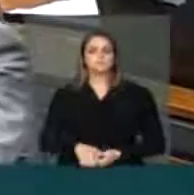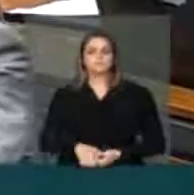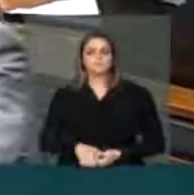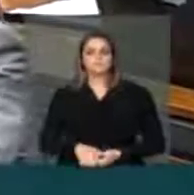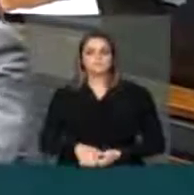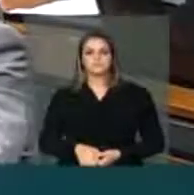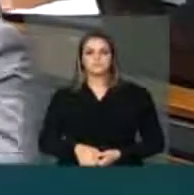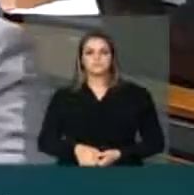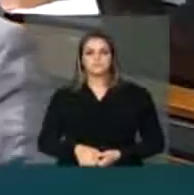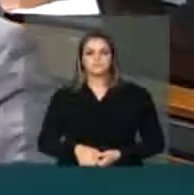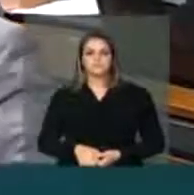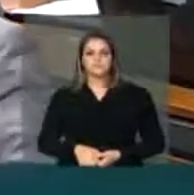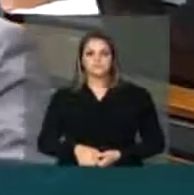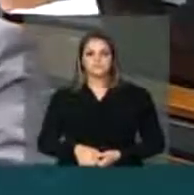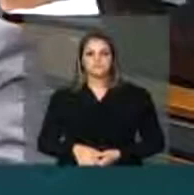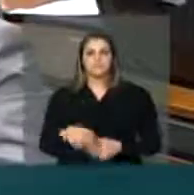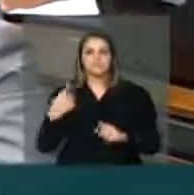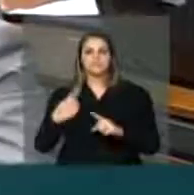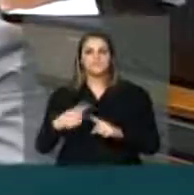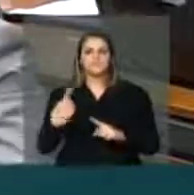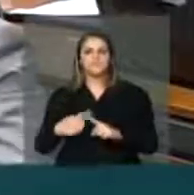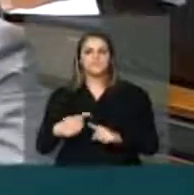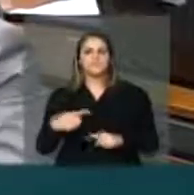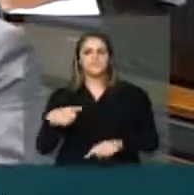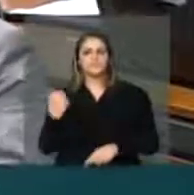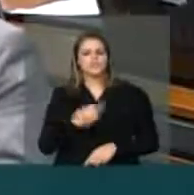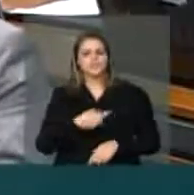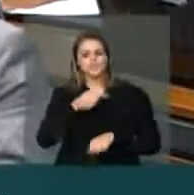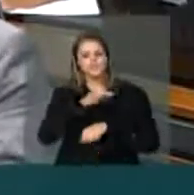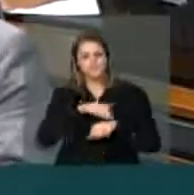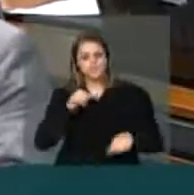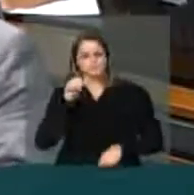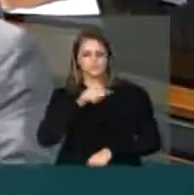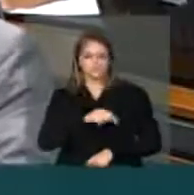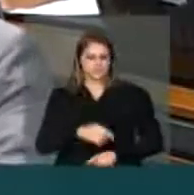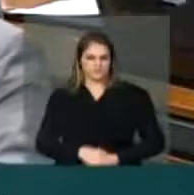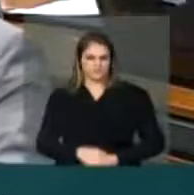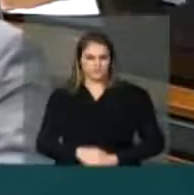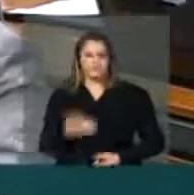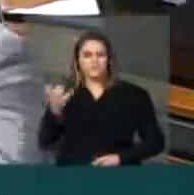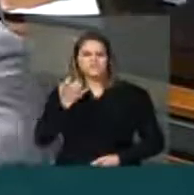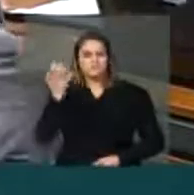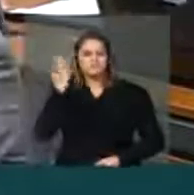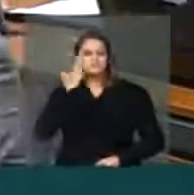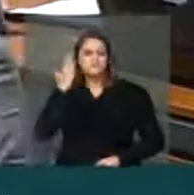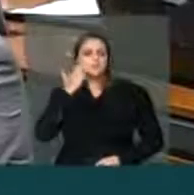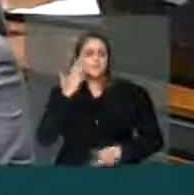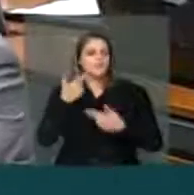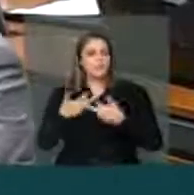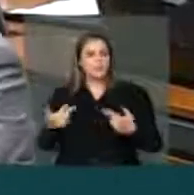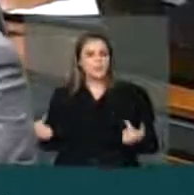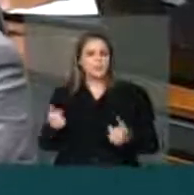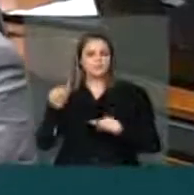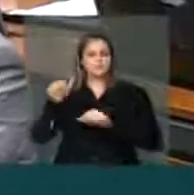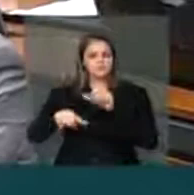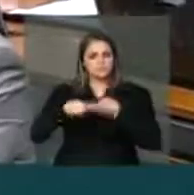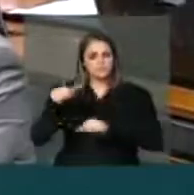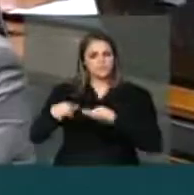o motivo do nosso requerimento é debater a questão das pedaladas fiscais. Mas eu não poderia deixar de